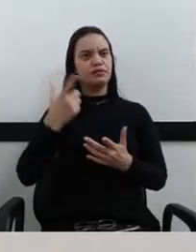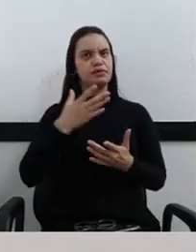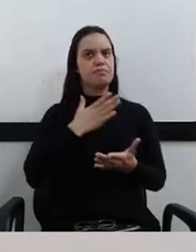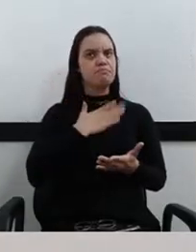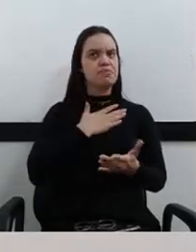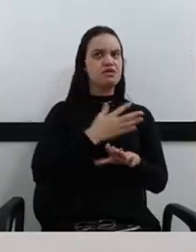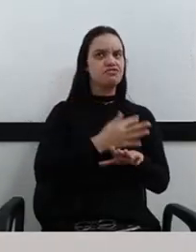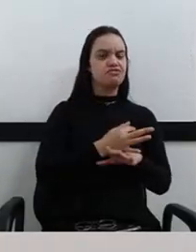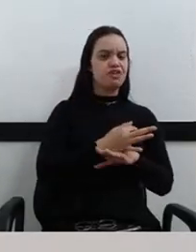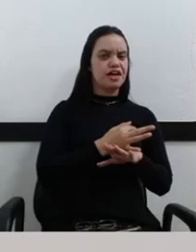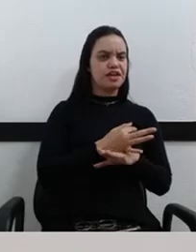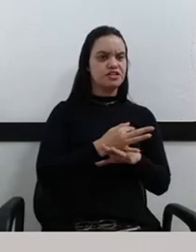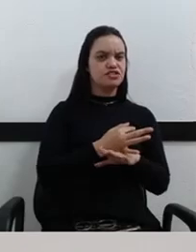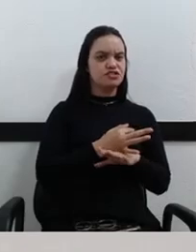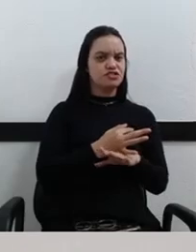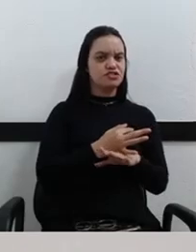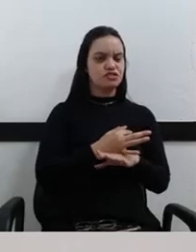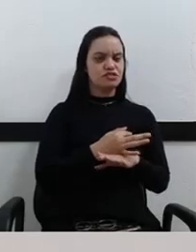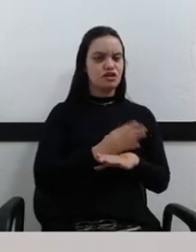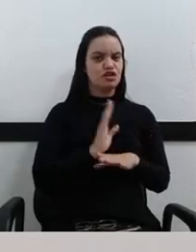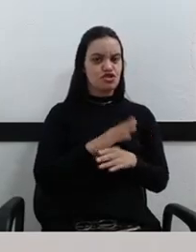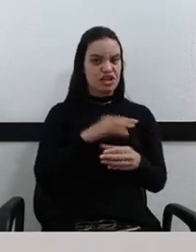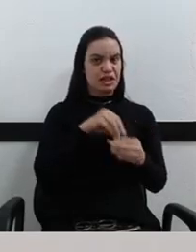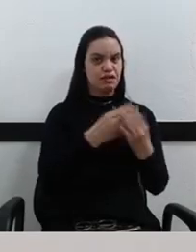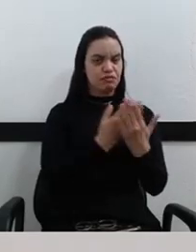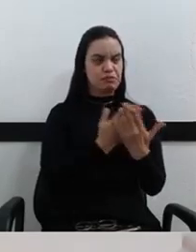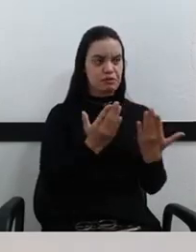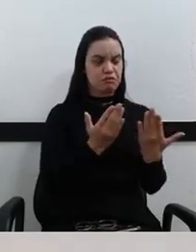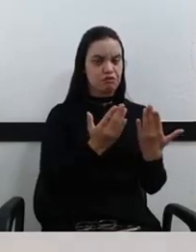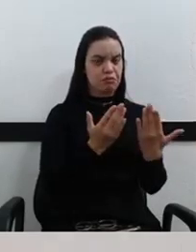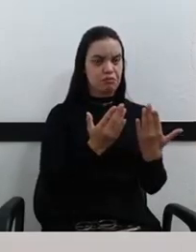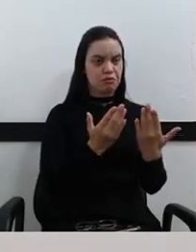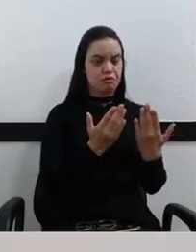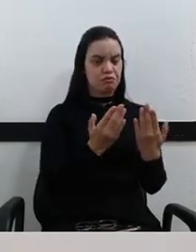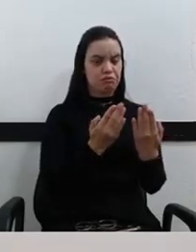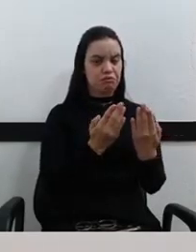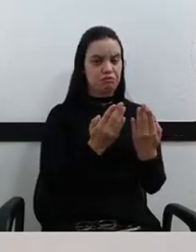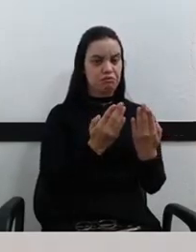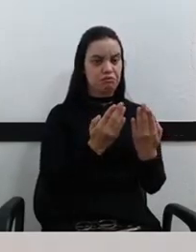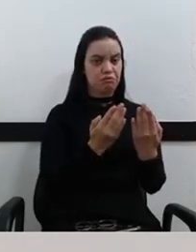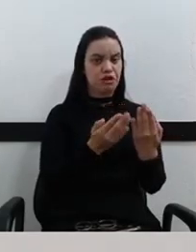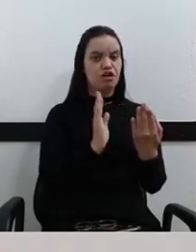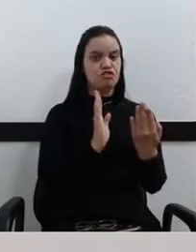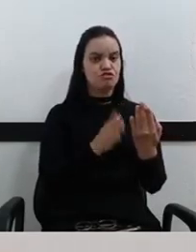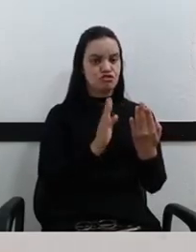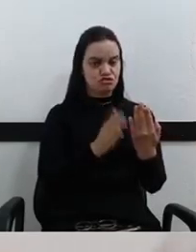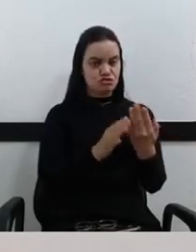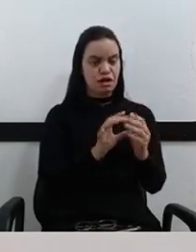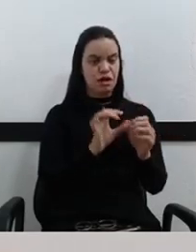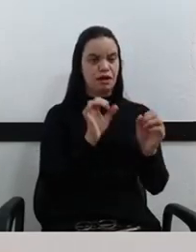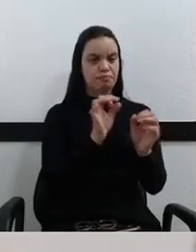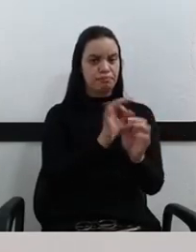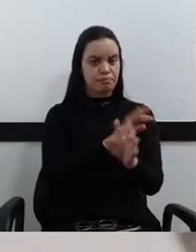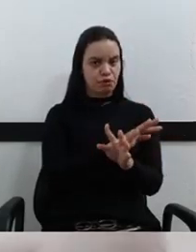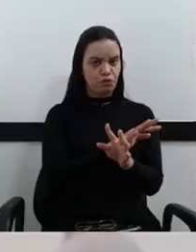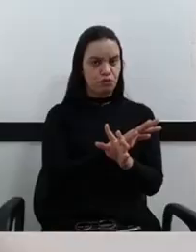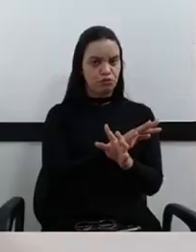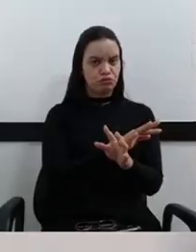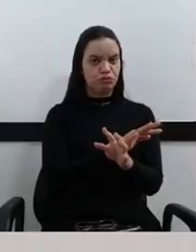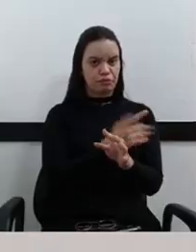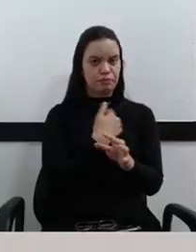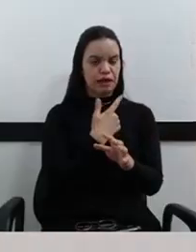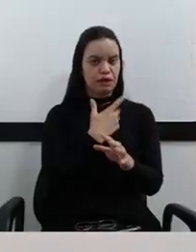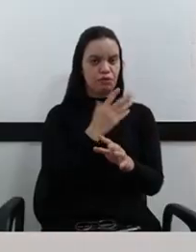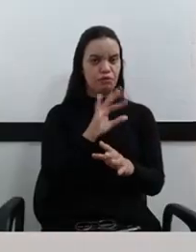minhas férias, que já estão no sistema, pela normativa atual, que já estão lá para ou gozo